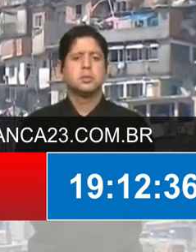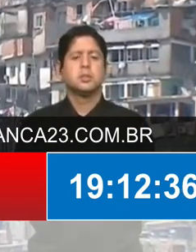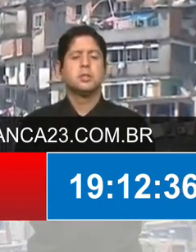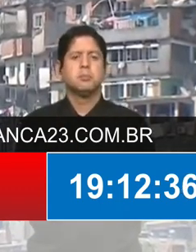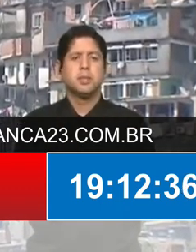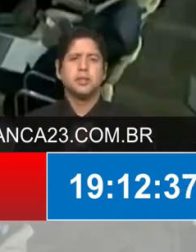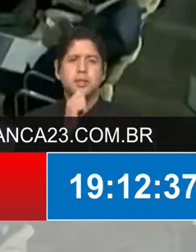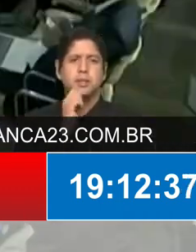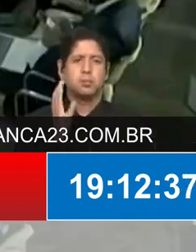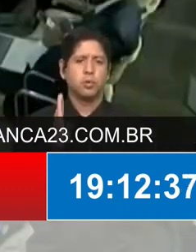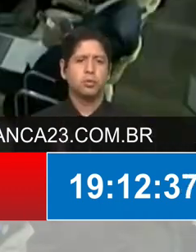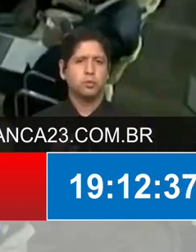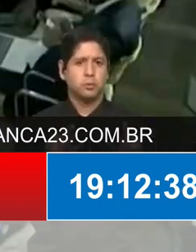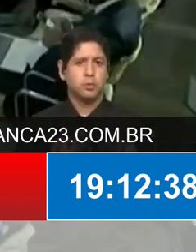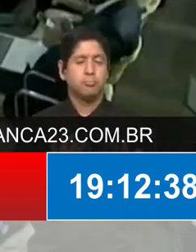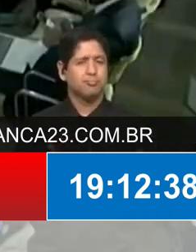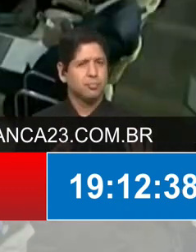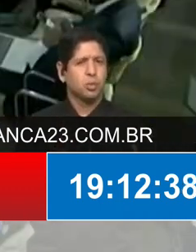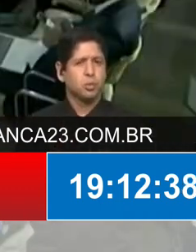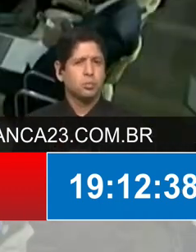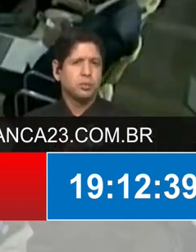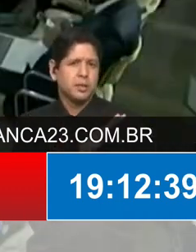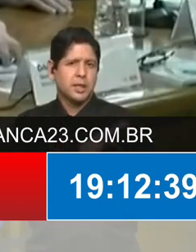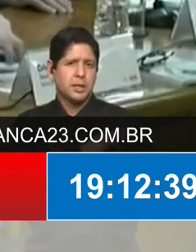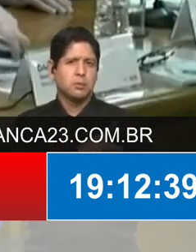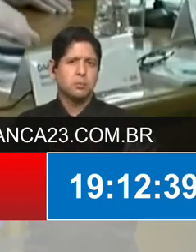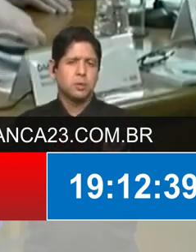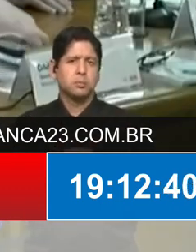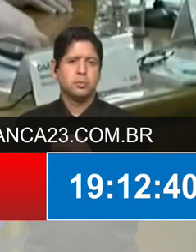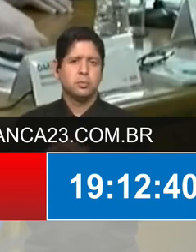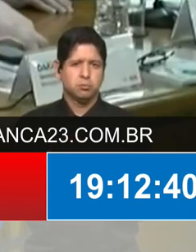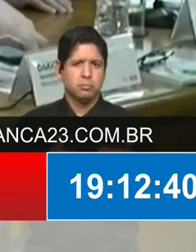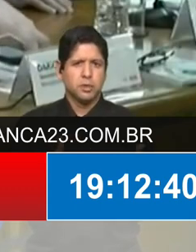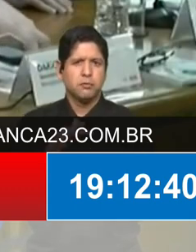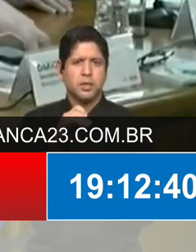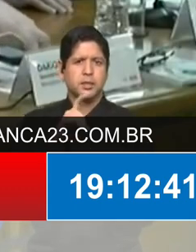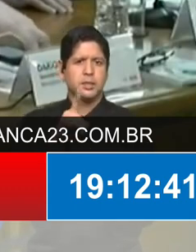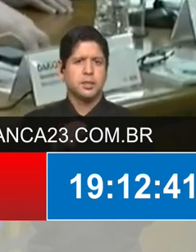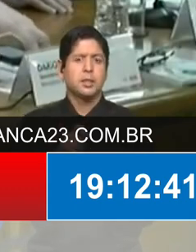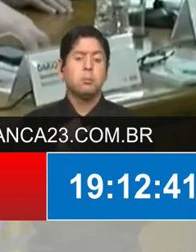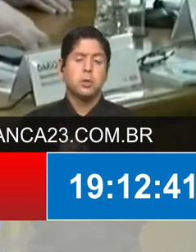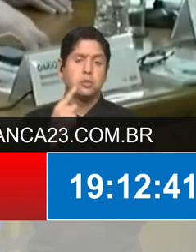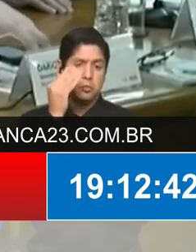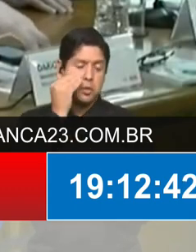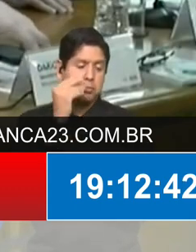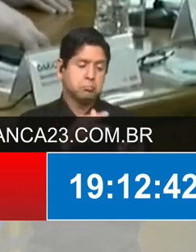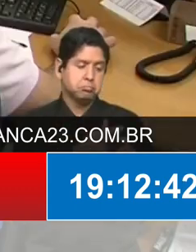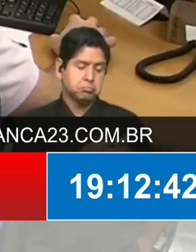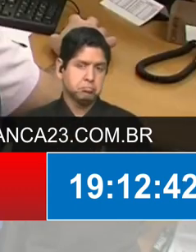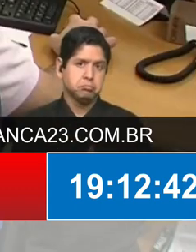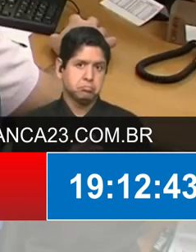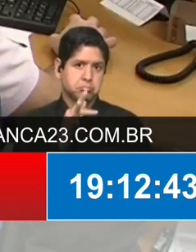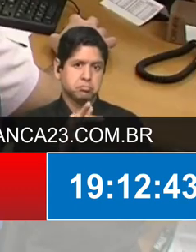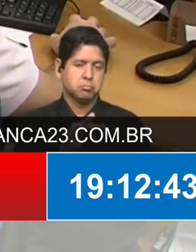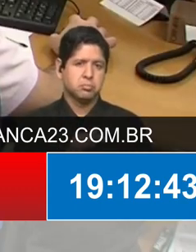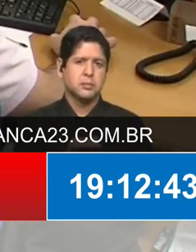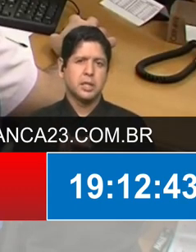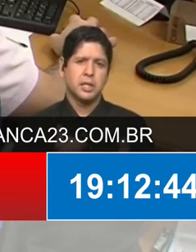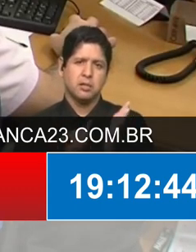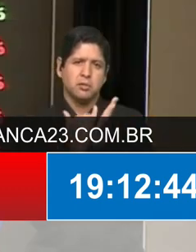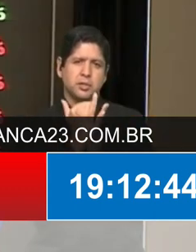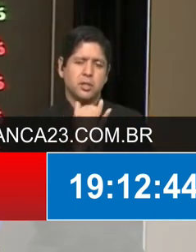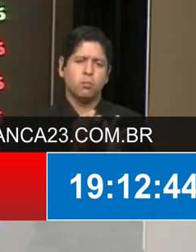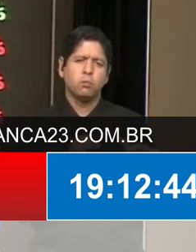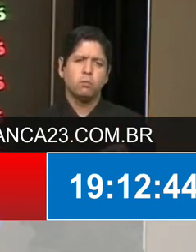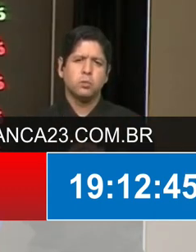Bolsa Família, os técnicos do Ministério da Fazenda afirmaram que isso pode ser revisto futuramente. A inflação foi